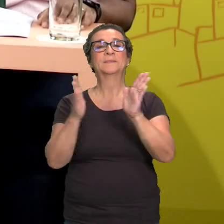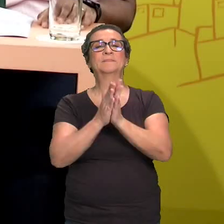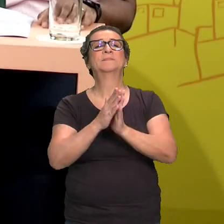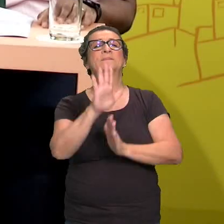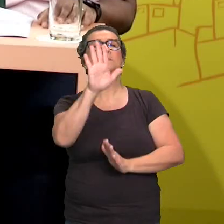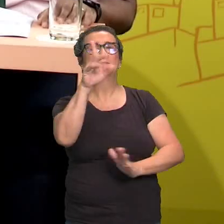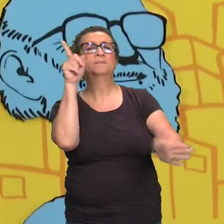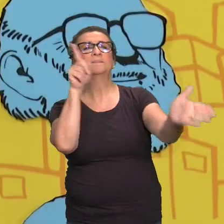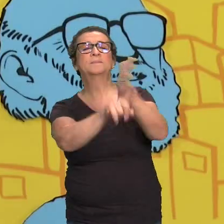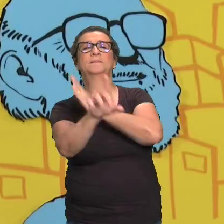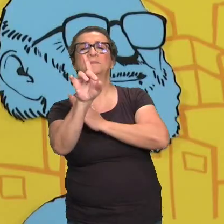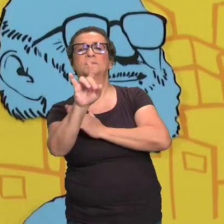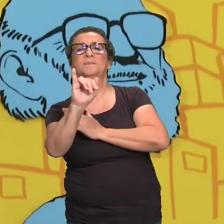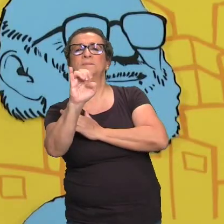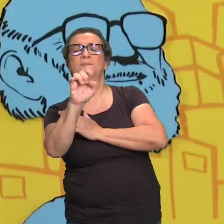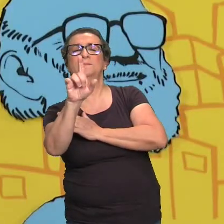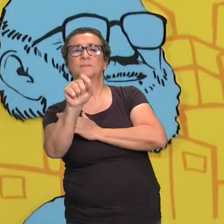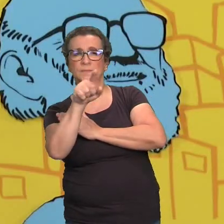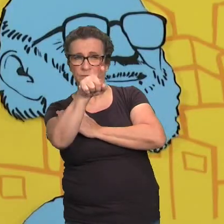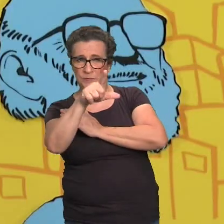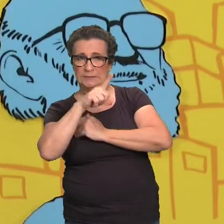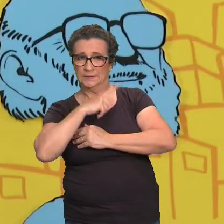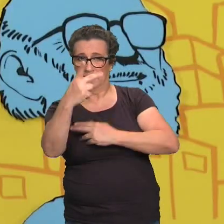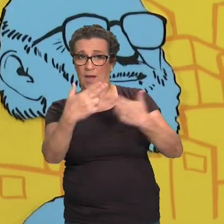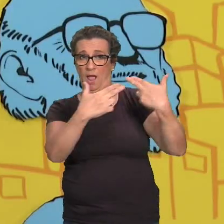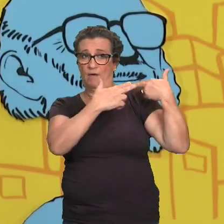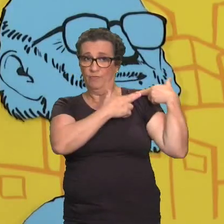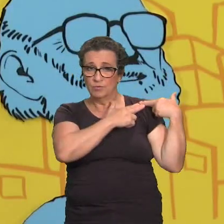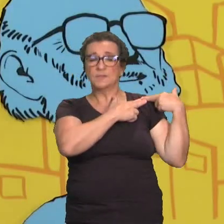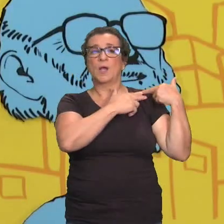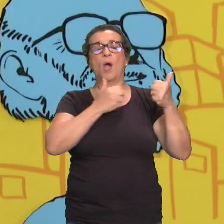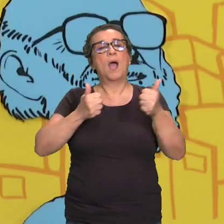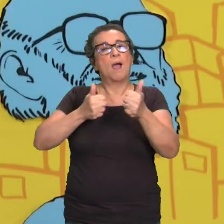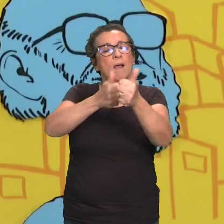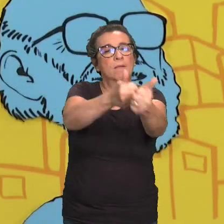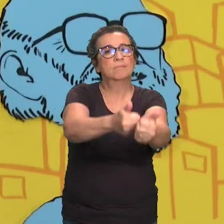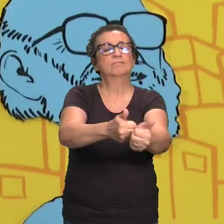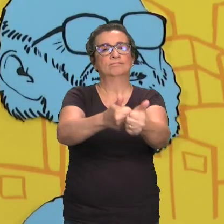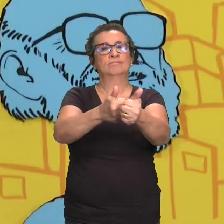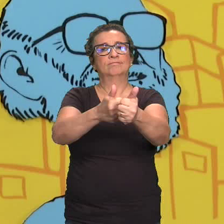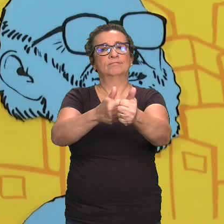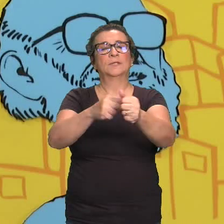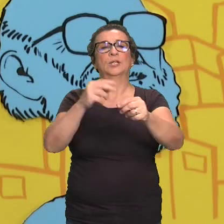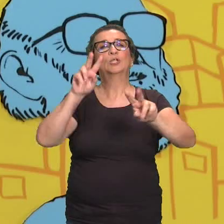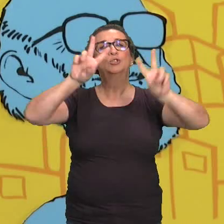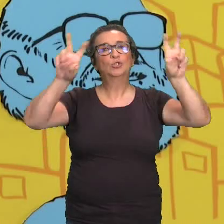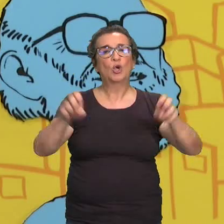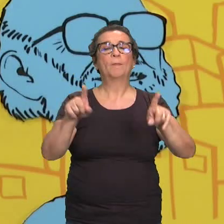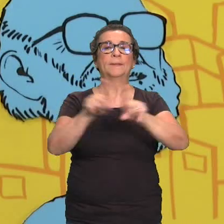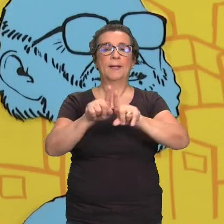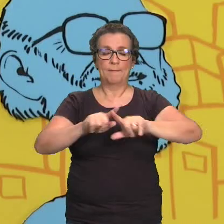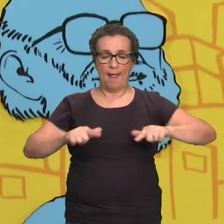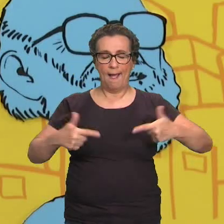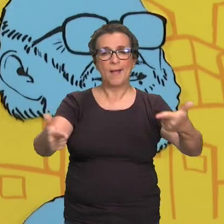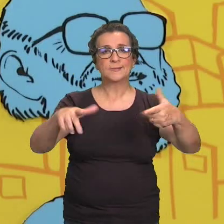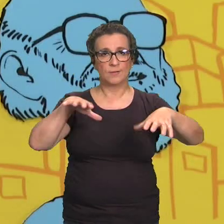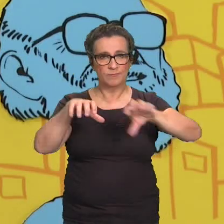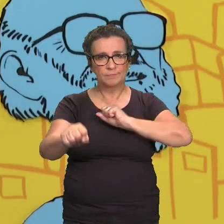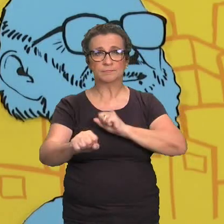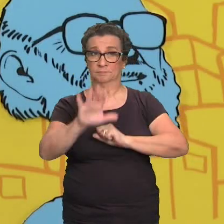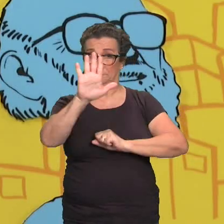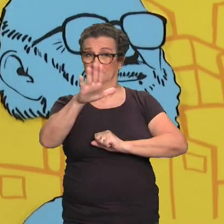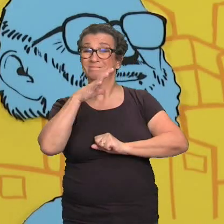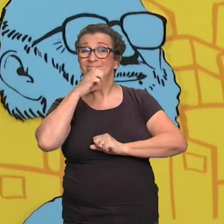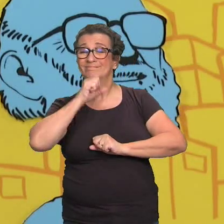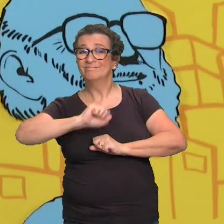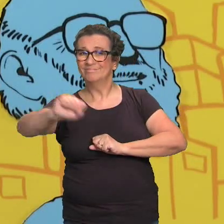Diego, você tem como uma das suas funções acompanhar e fomentar ações formativas. Considerando que Paulo